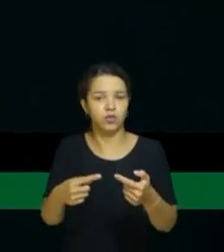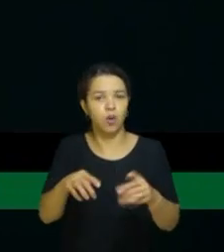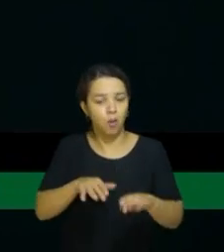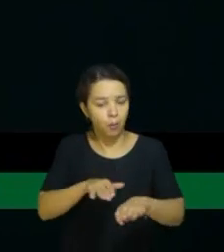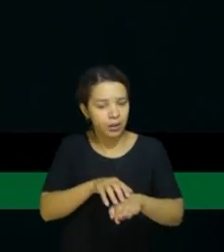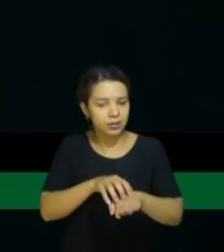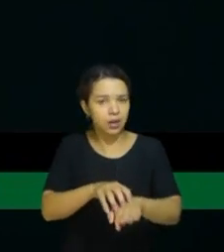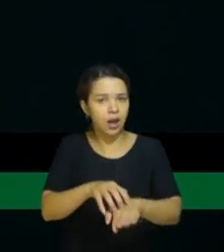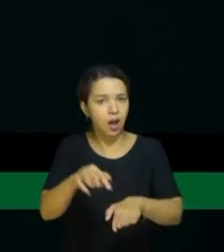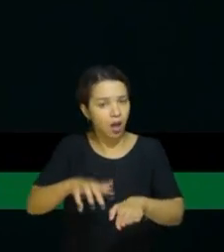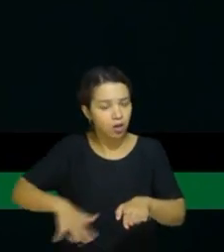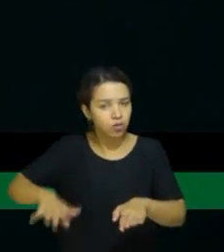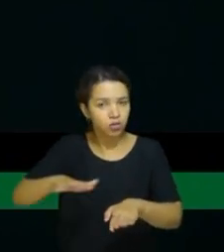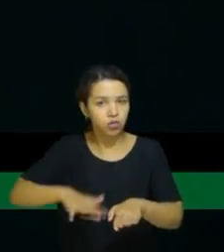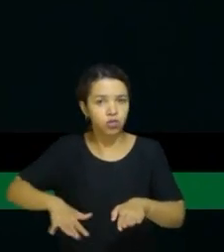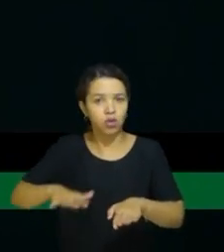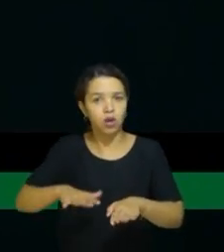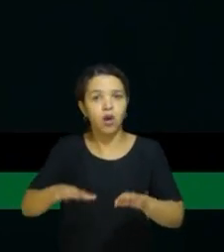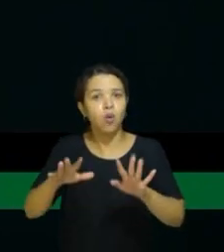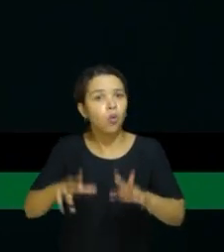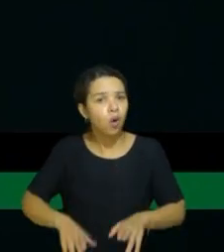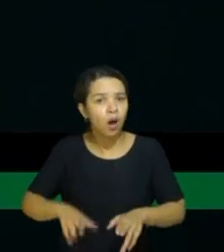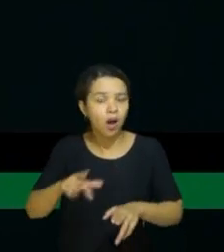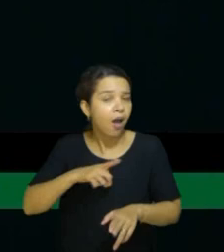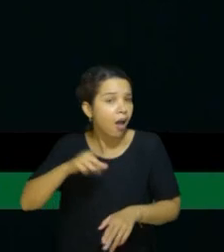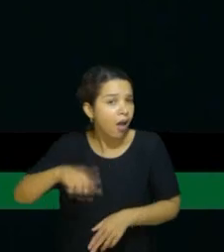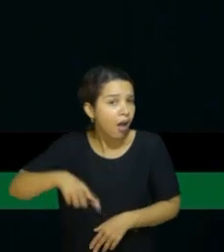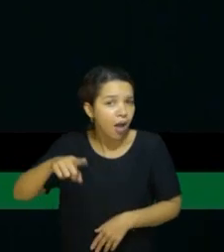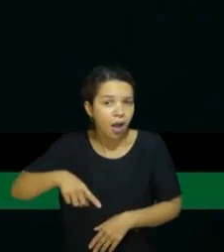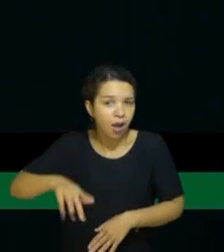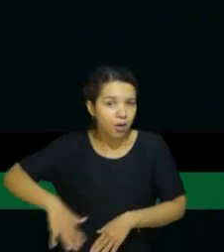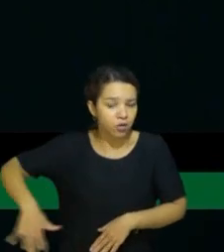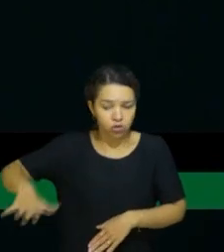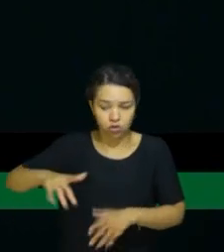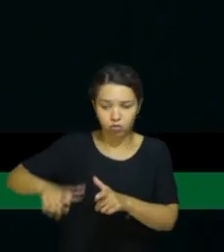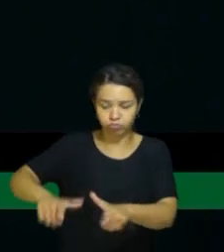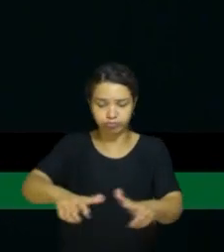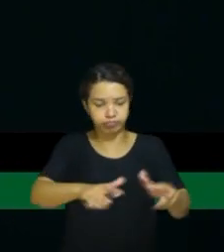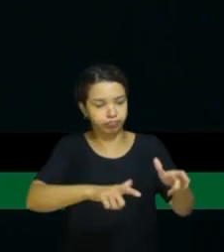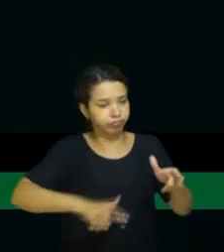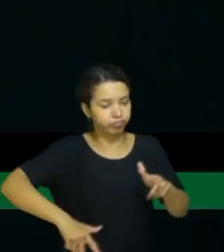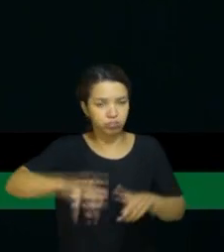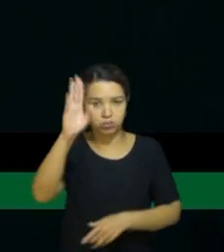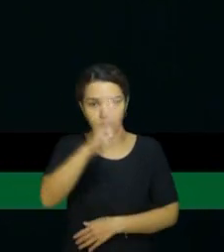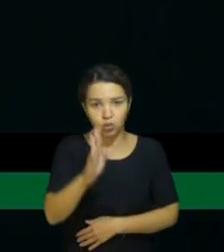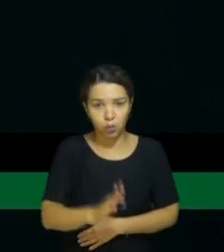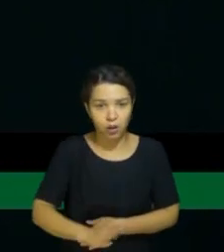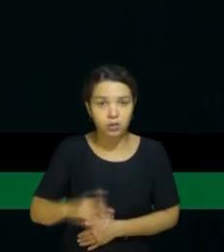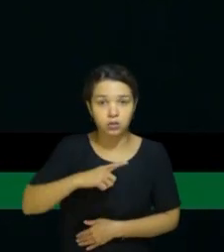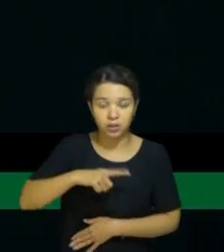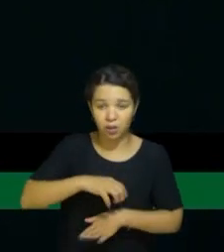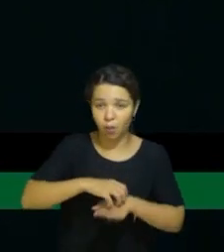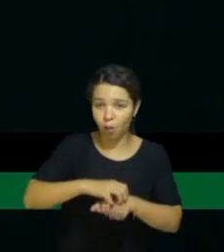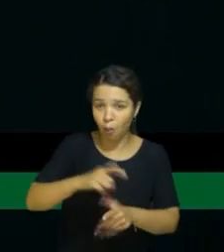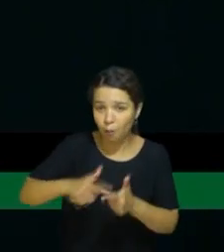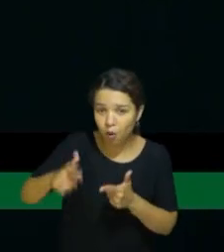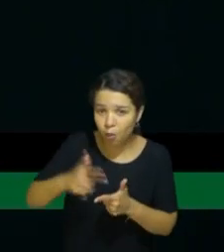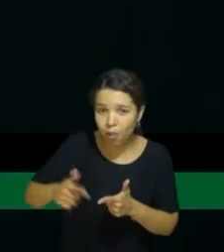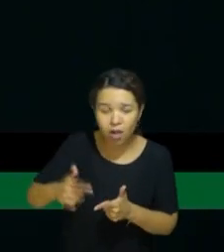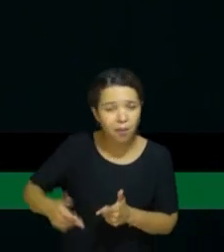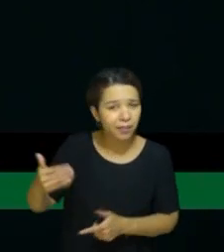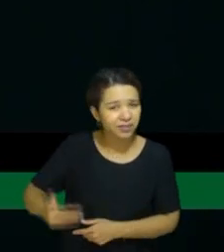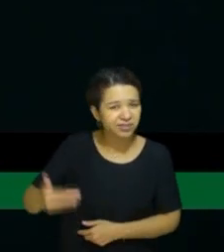urbana da nossa região como como assim é em todas as regiões do país a questão da mobilidade urbana sempre